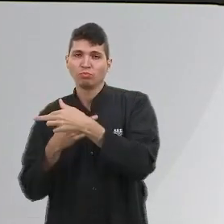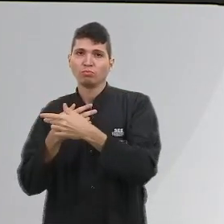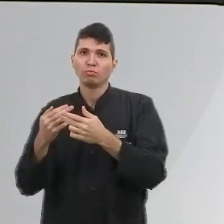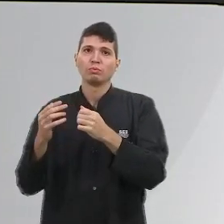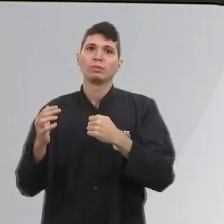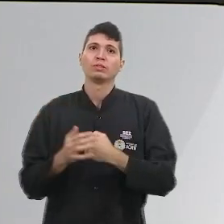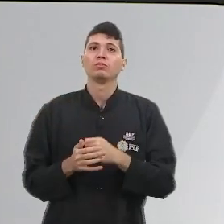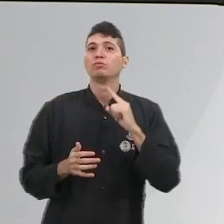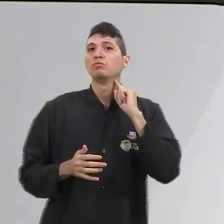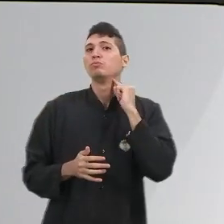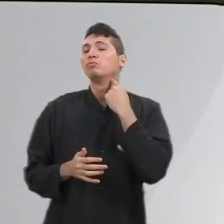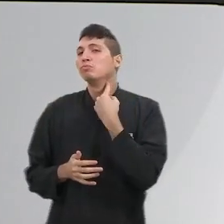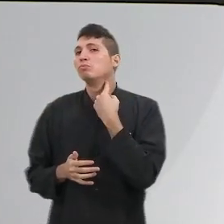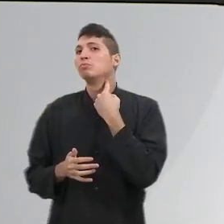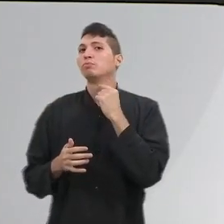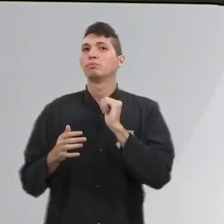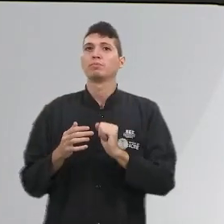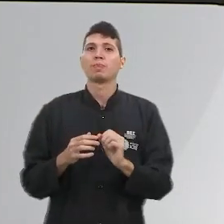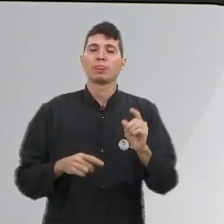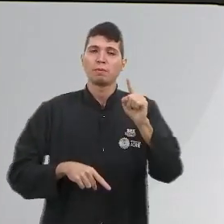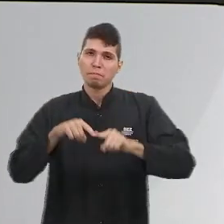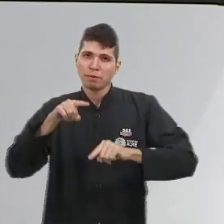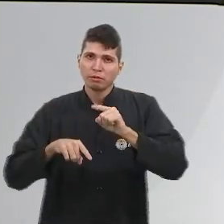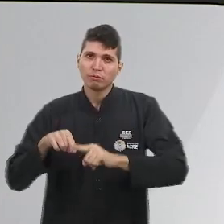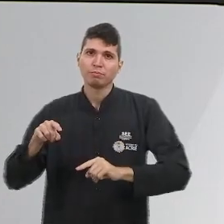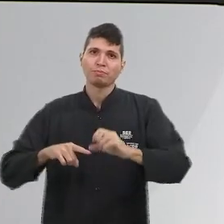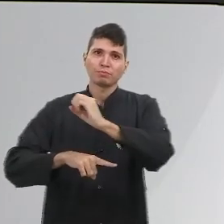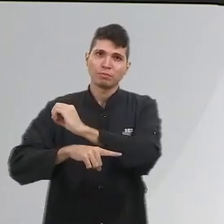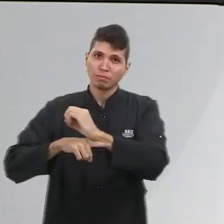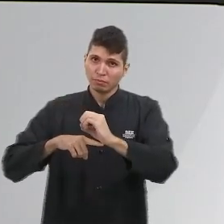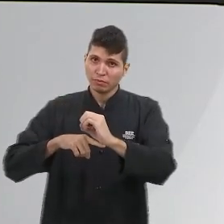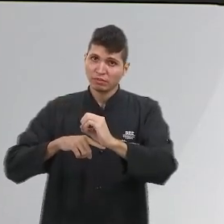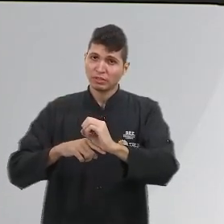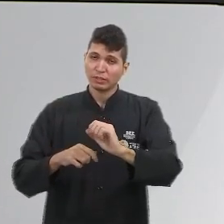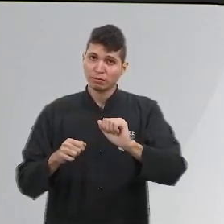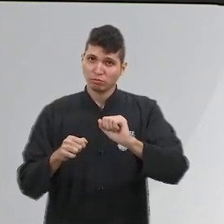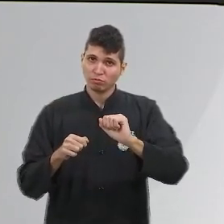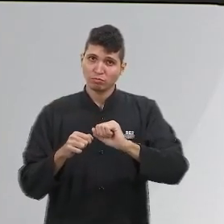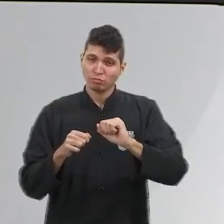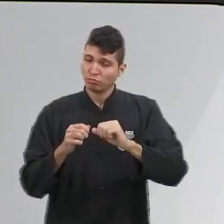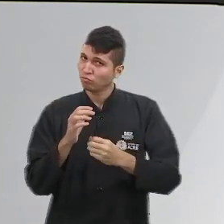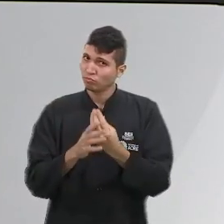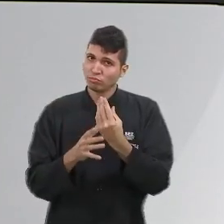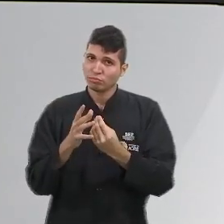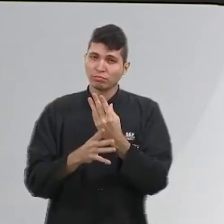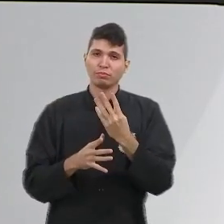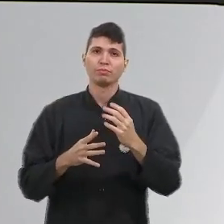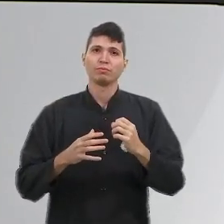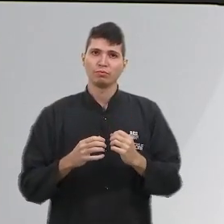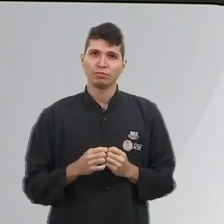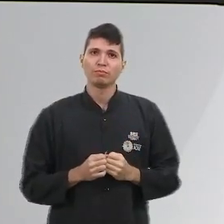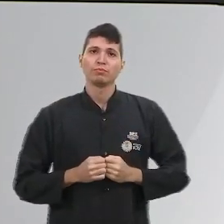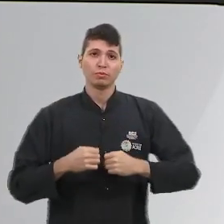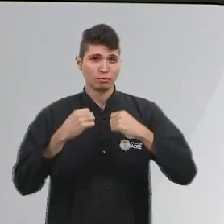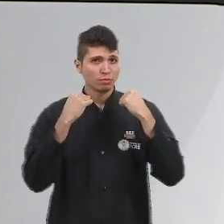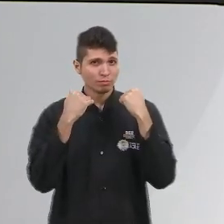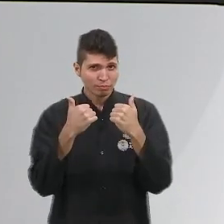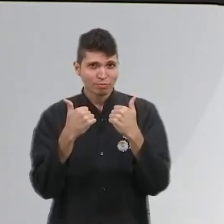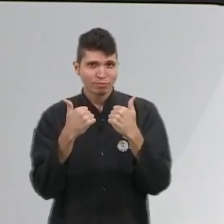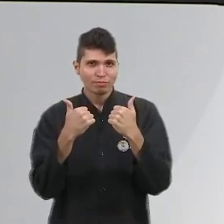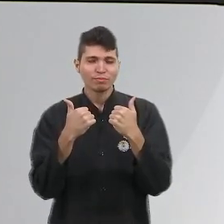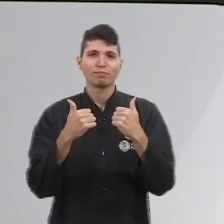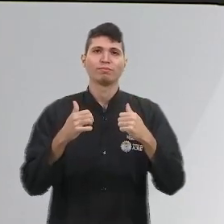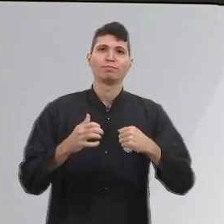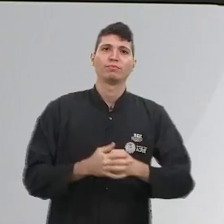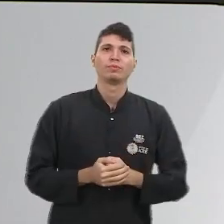matéria orgânica, e é uma maneira de produzir esse gás metano. Tudo bem, pessoal? Nós